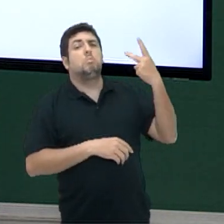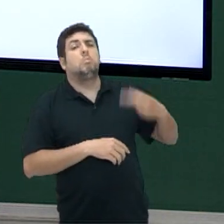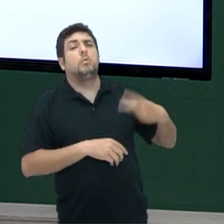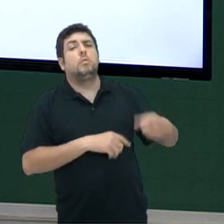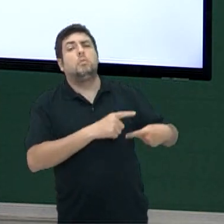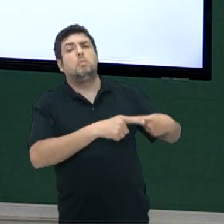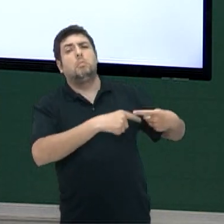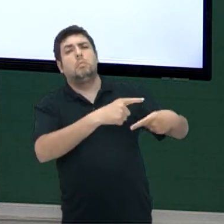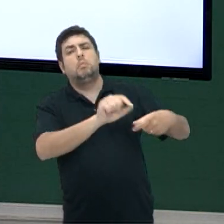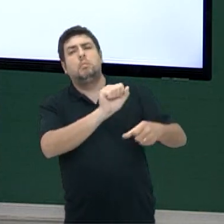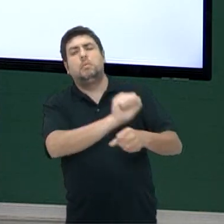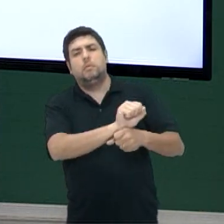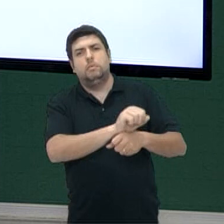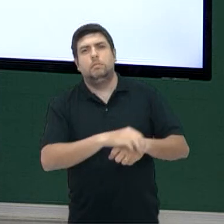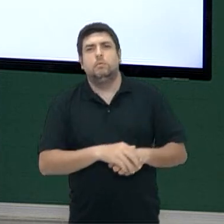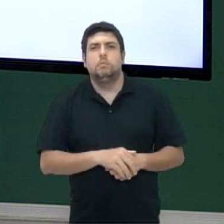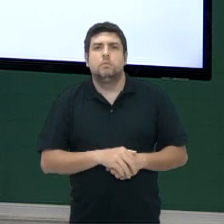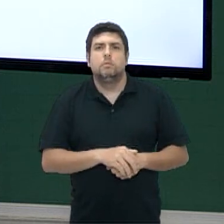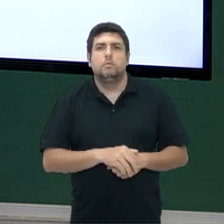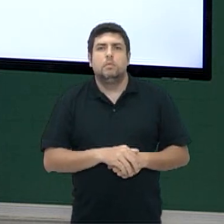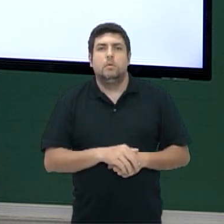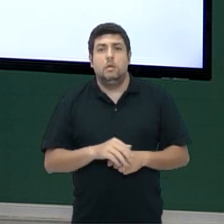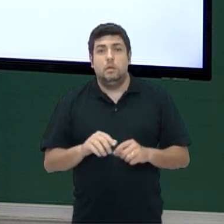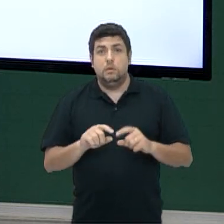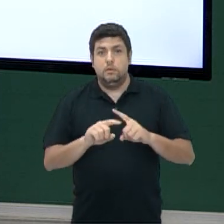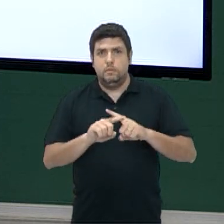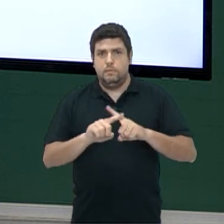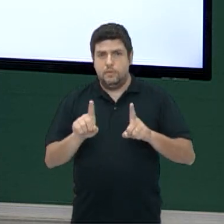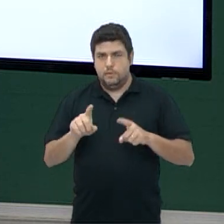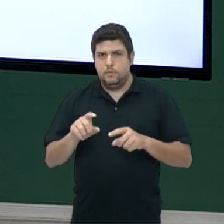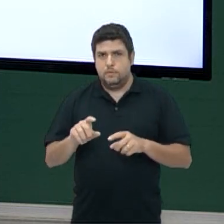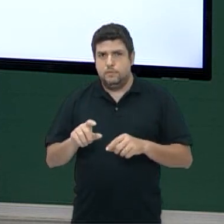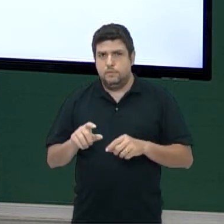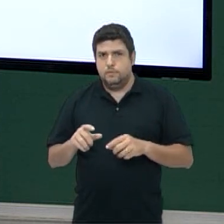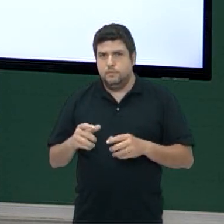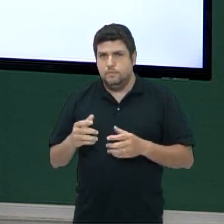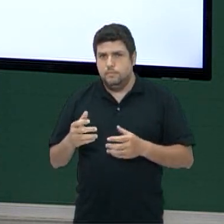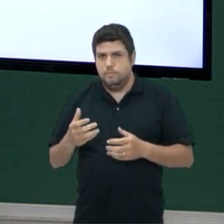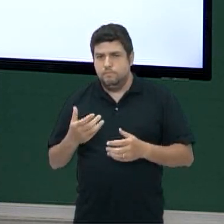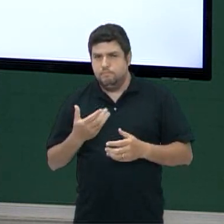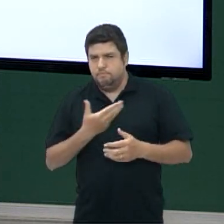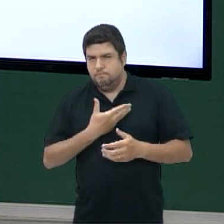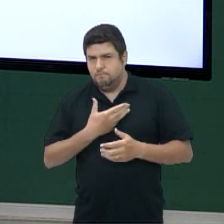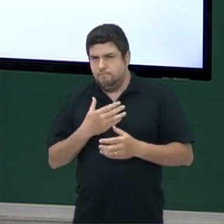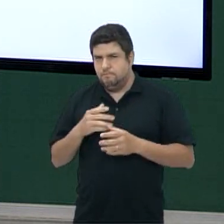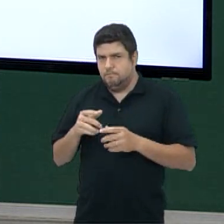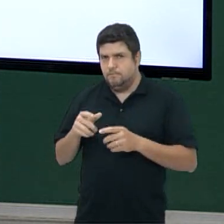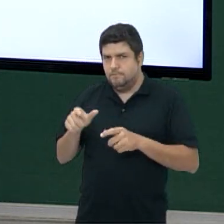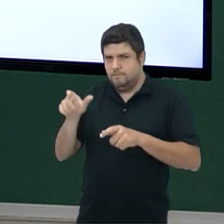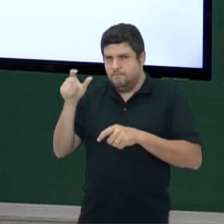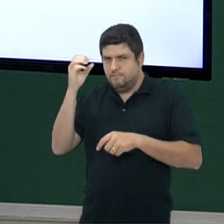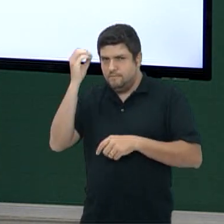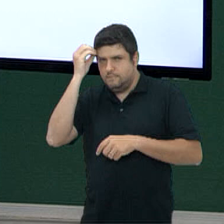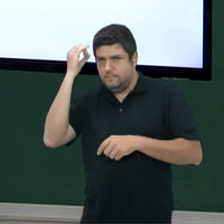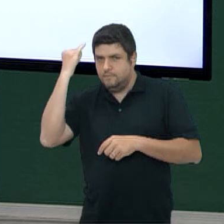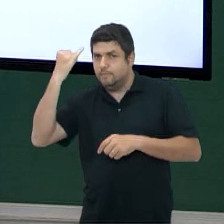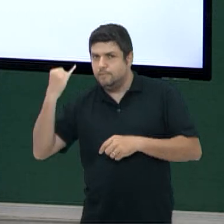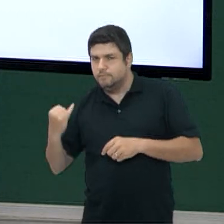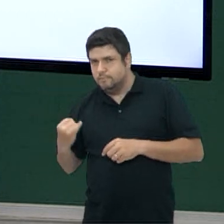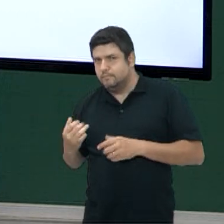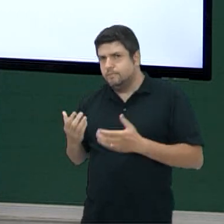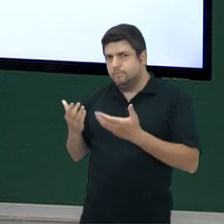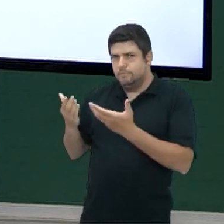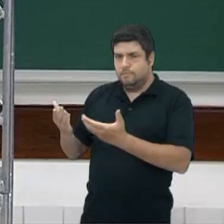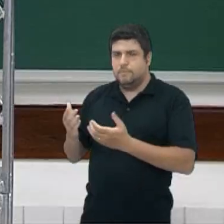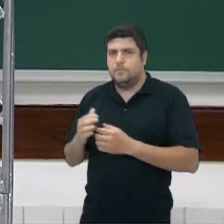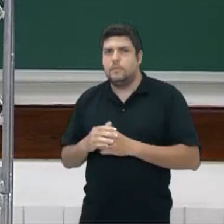que nossos amigos cientistas da época, né, eles começaram a perceber que, na verdade, ele parava não